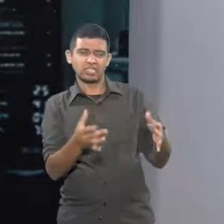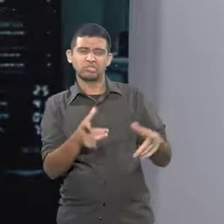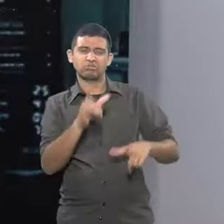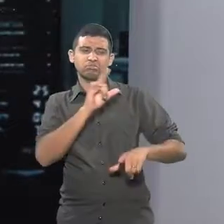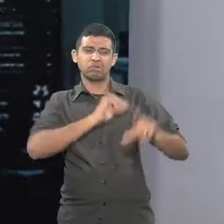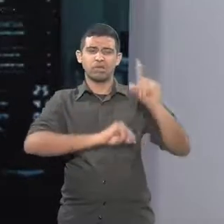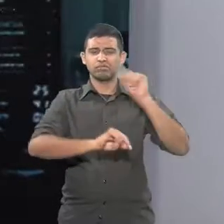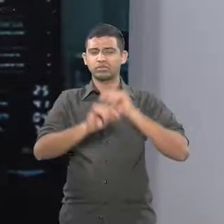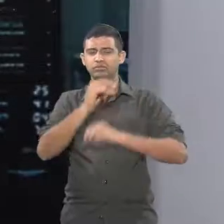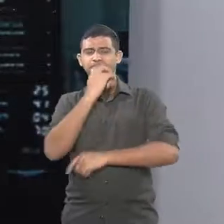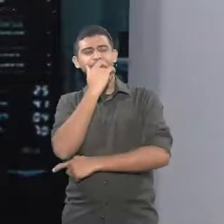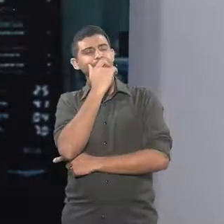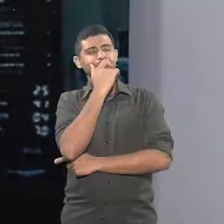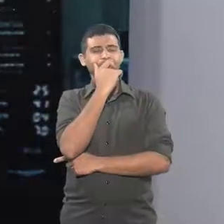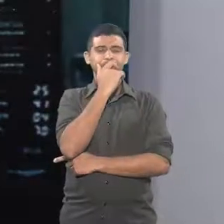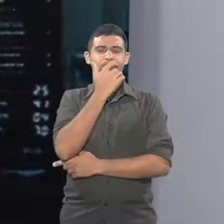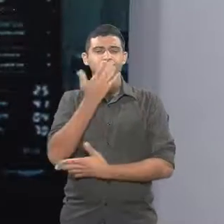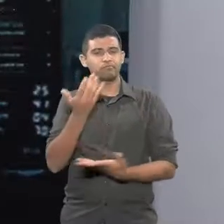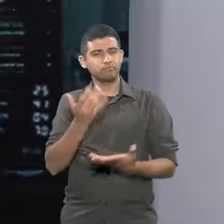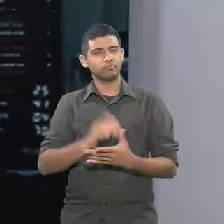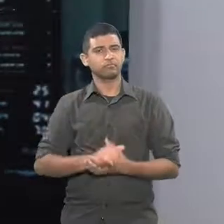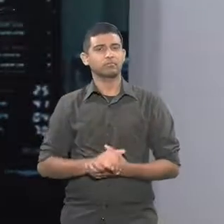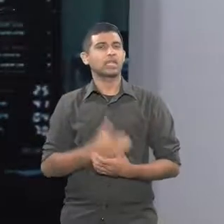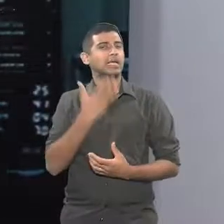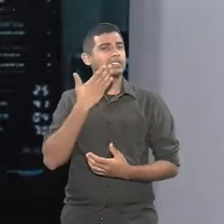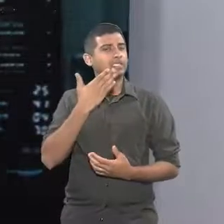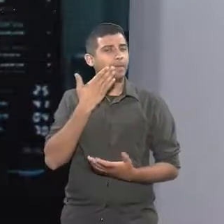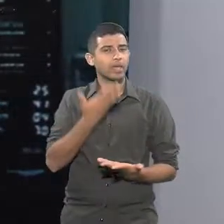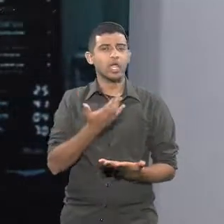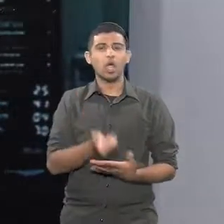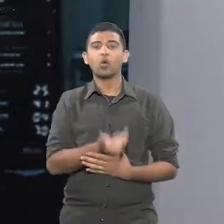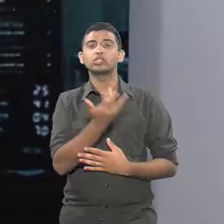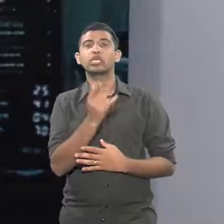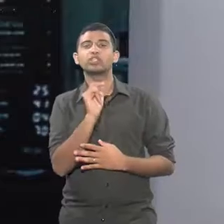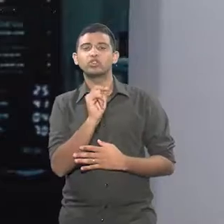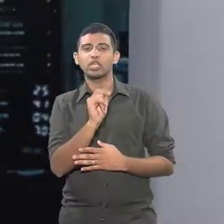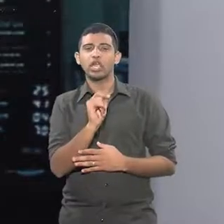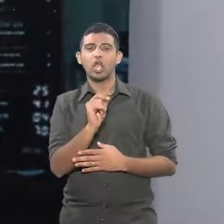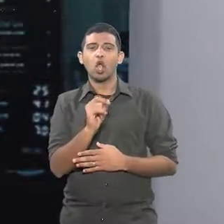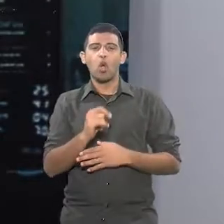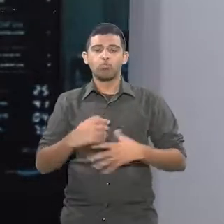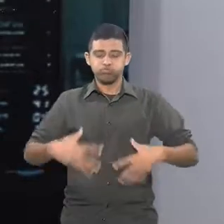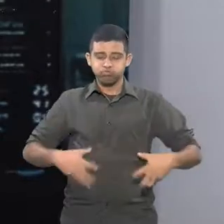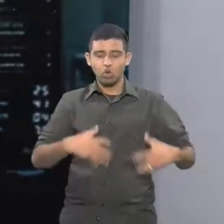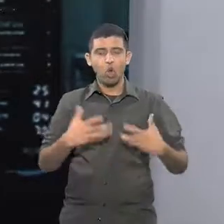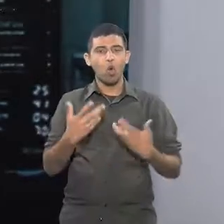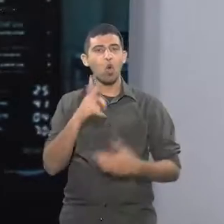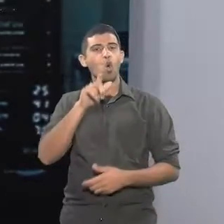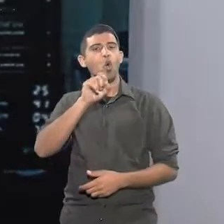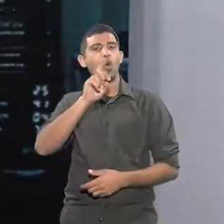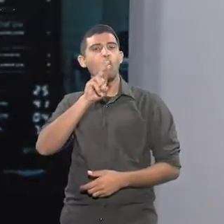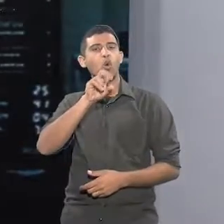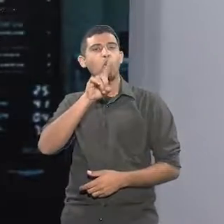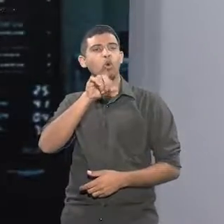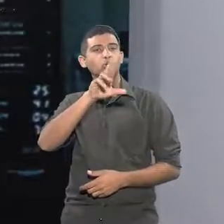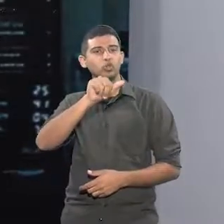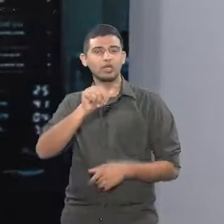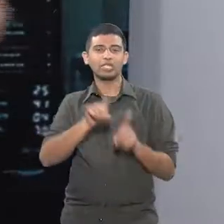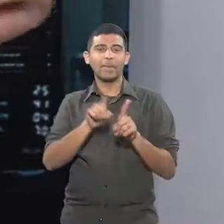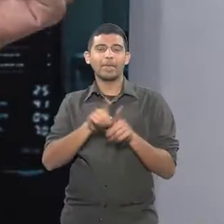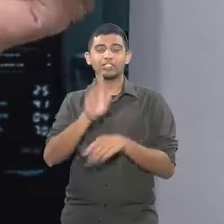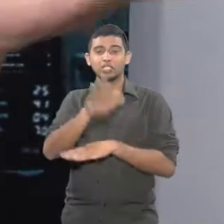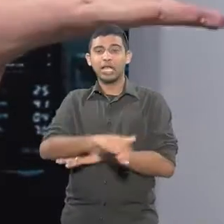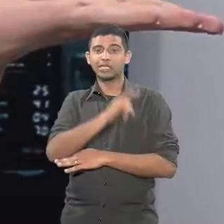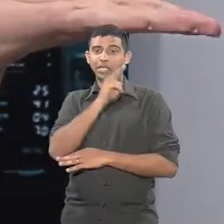comer. Isso também faz muita diferença. A quantidade de gordura que você come, né? O lanchinho da tarde que você vai ali e